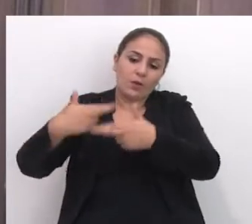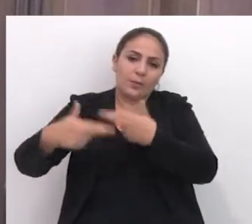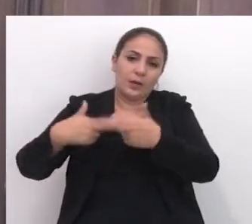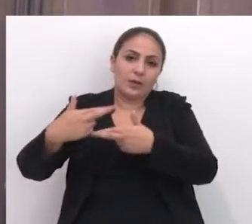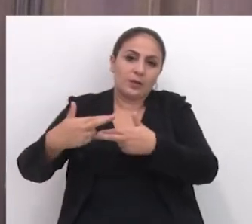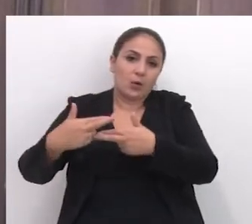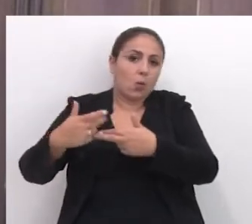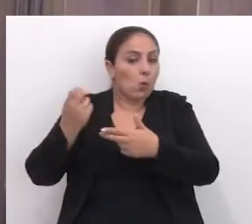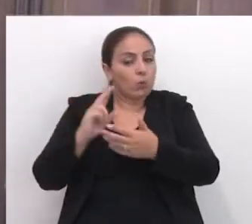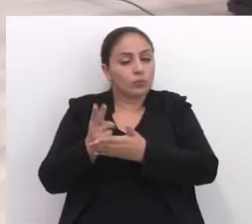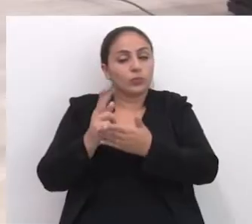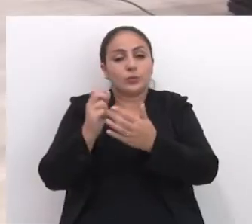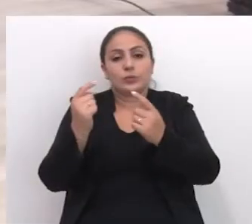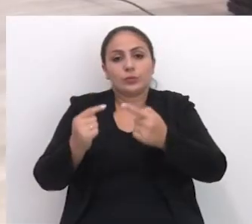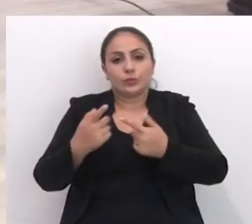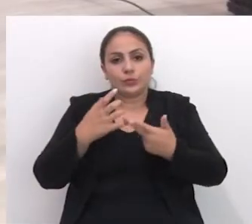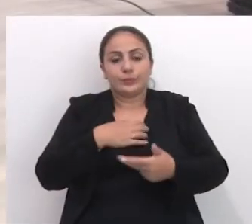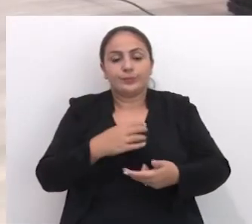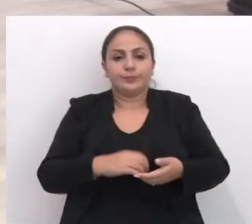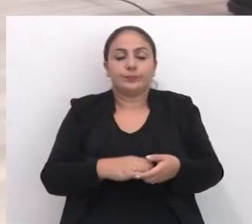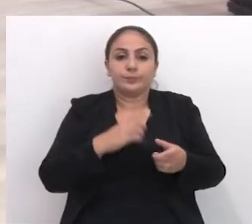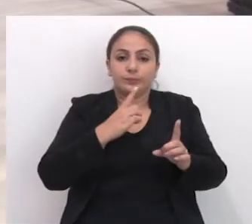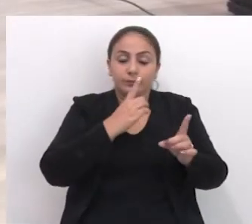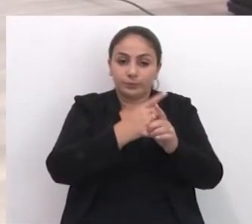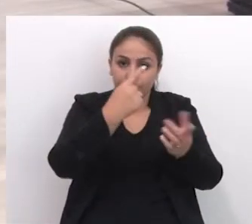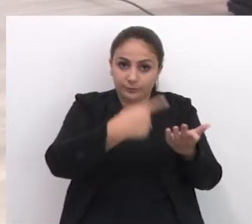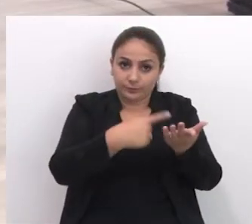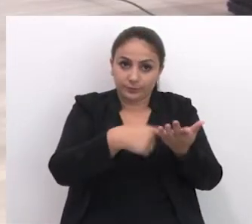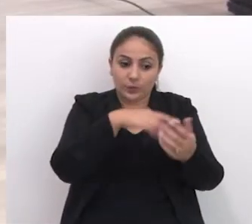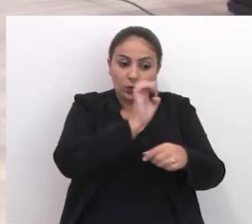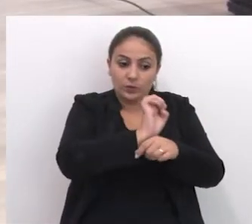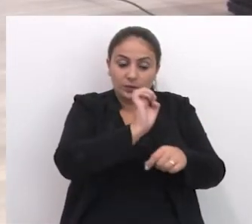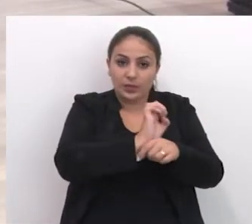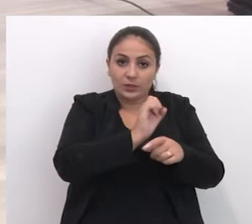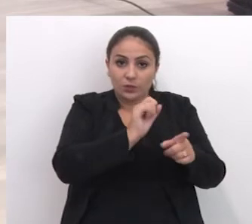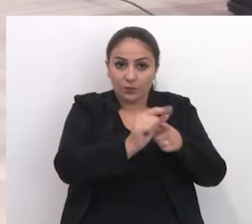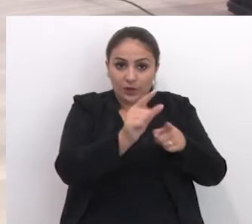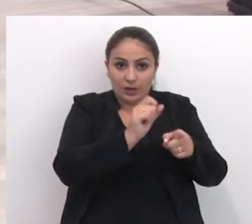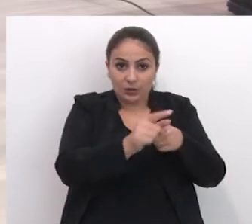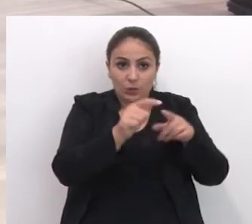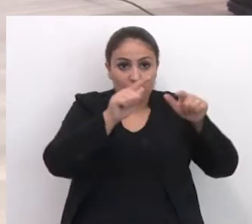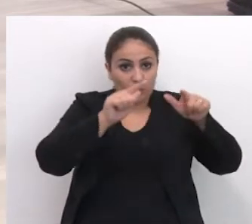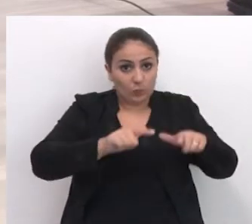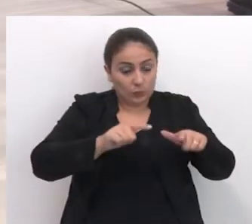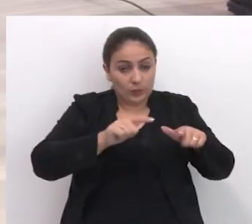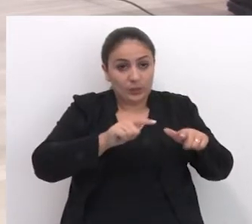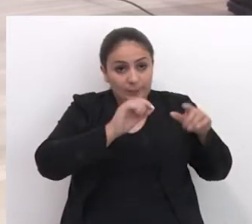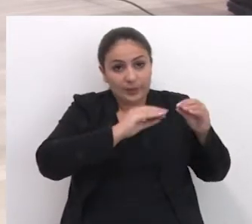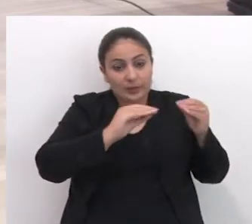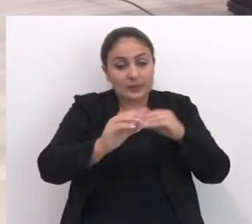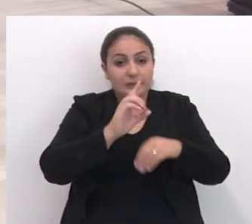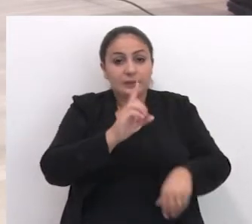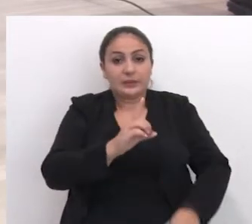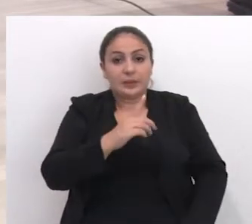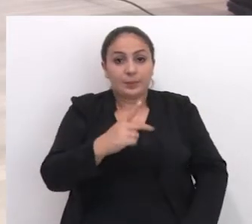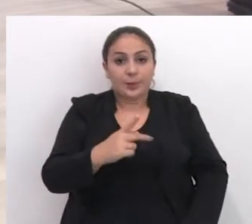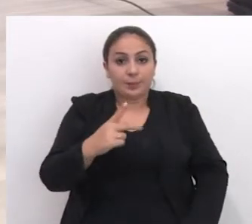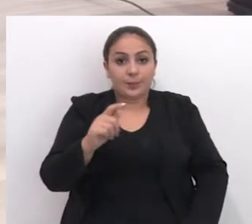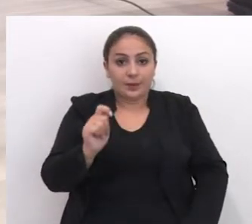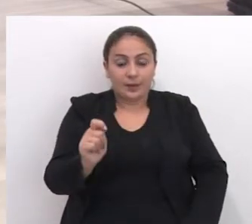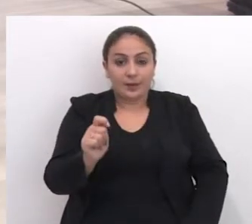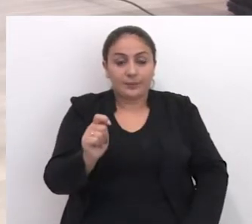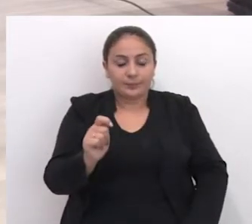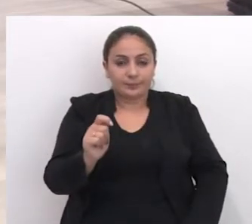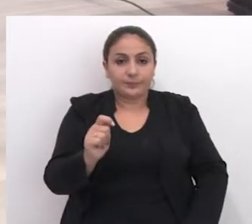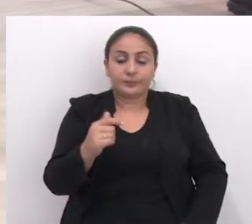e as atividades naquela estrutura. No encontro, ficou acertado que o Estado vai alugar um espaço para alocar a DPPA